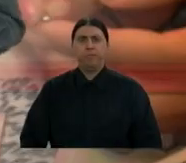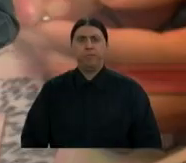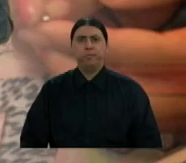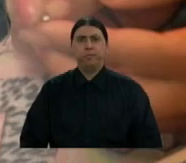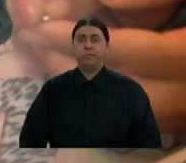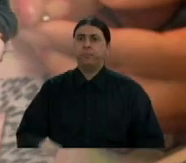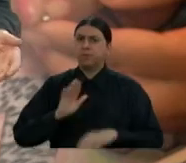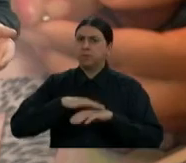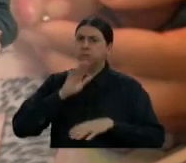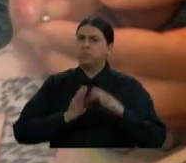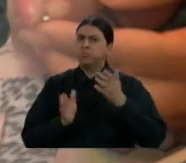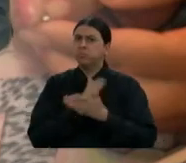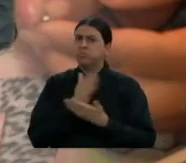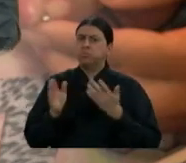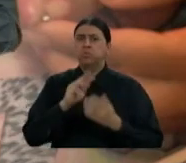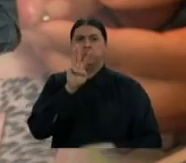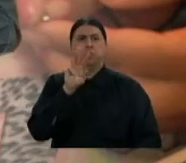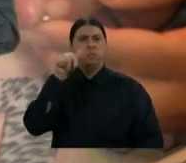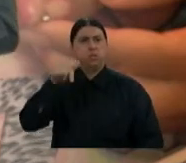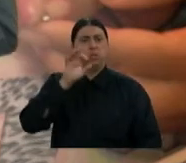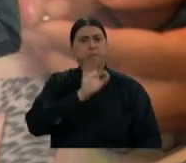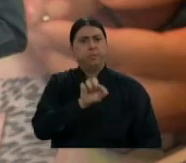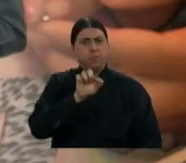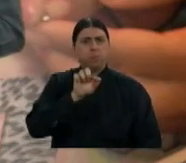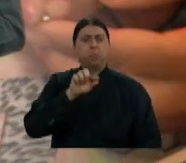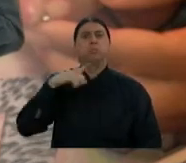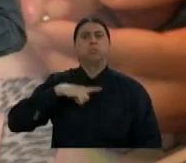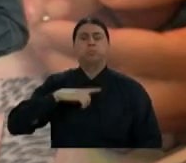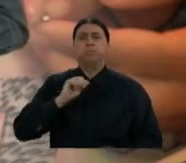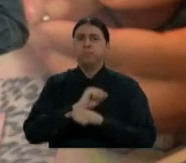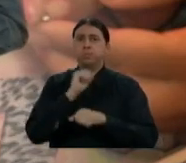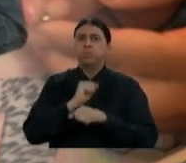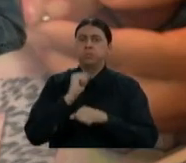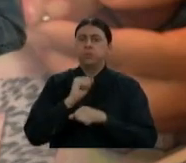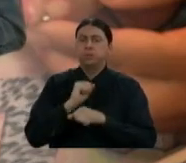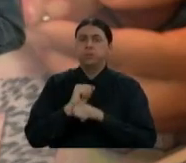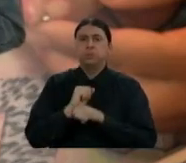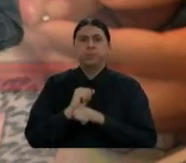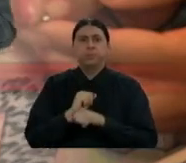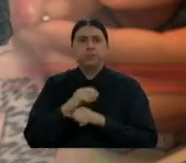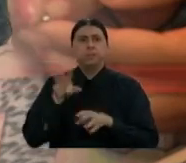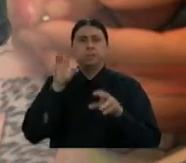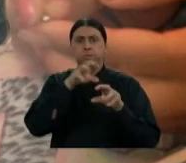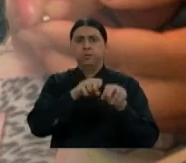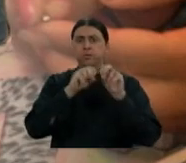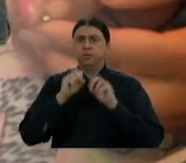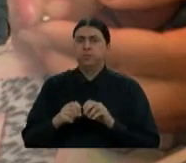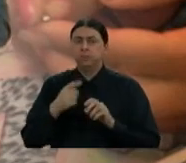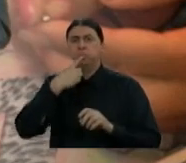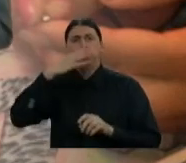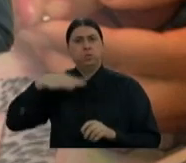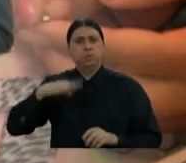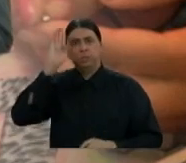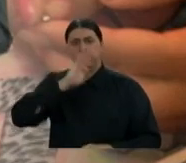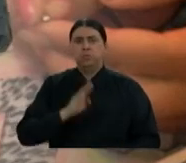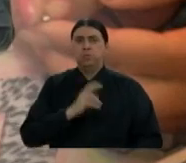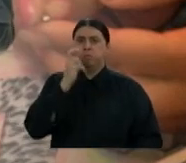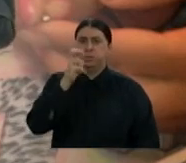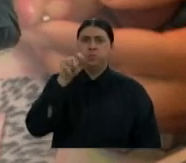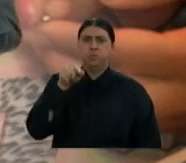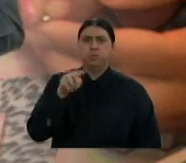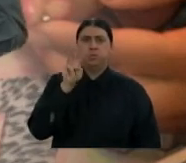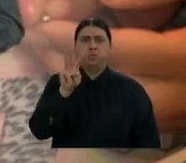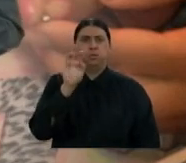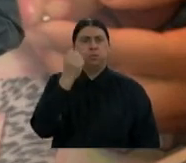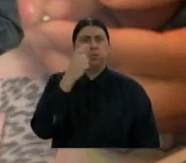mais de 37 mil pretendentes aguardam para adotar uma criança no brasil 5381 só